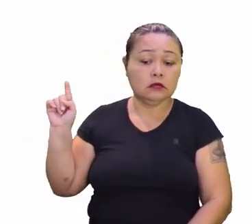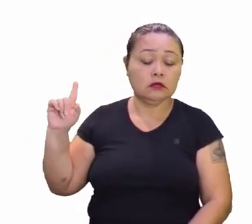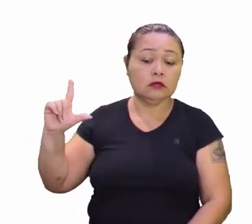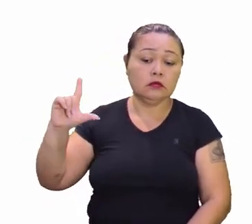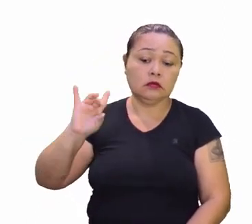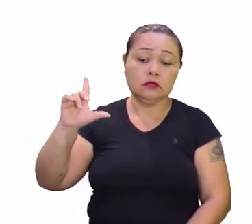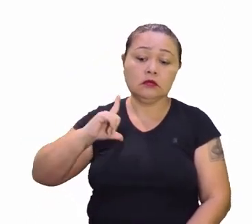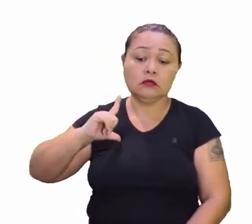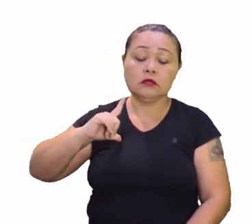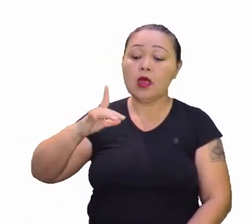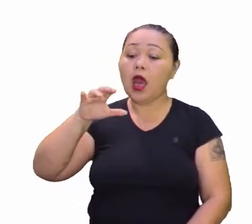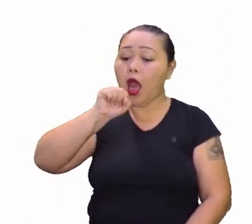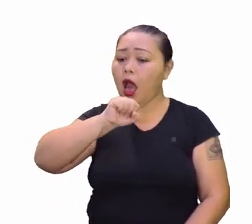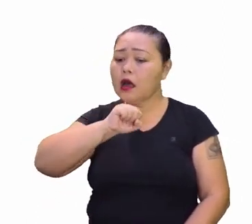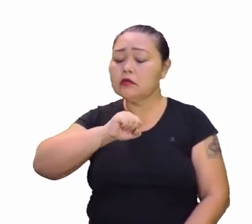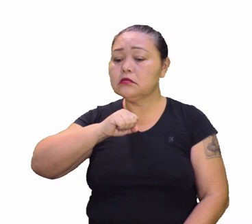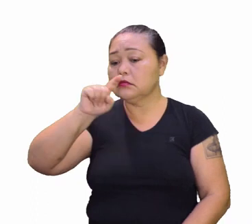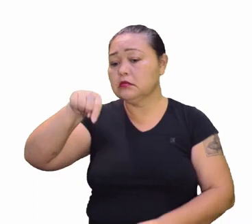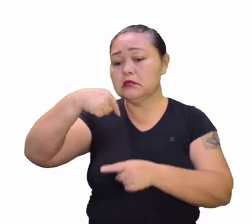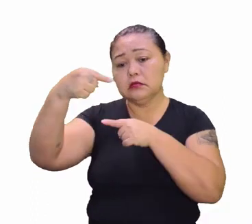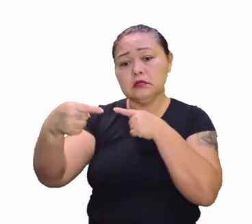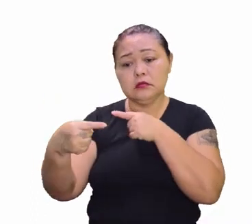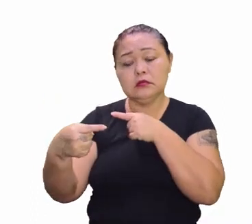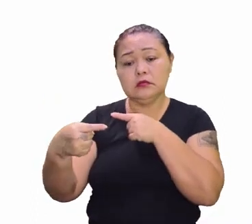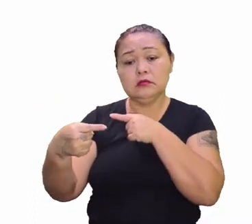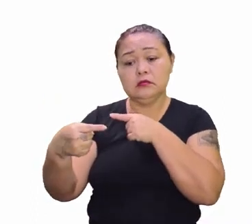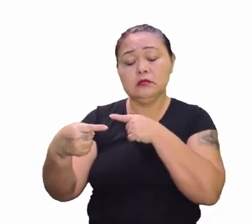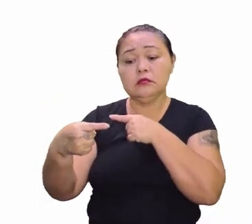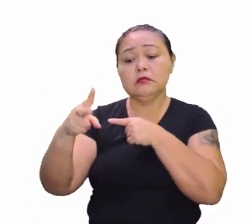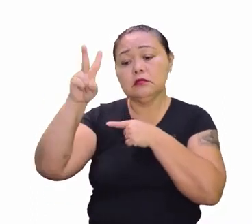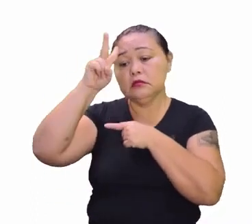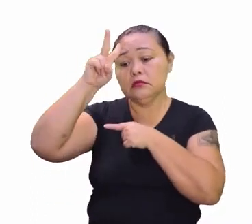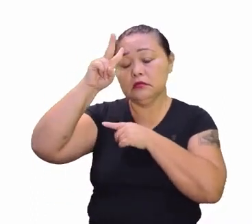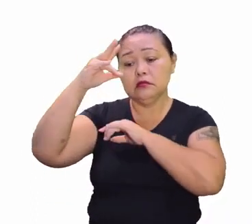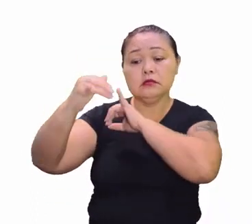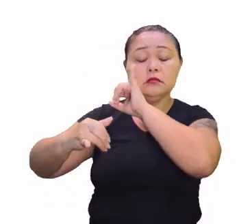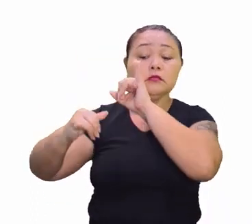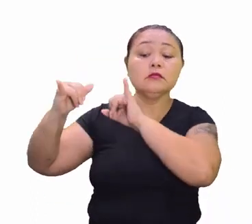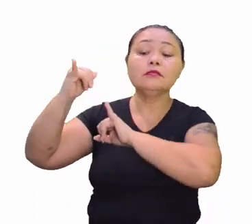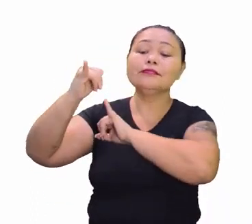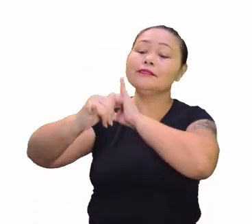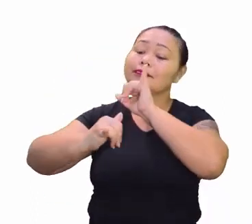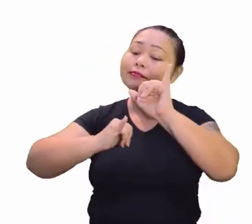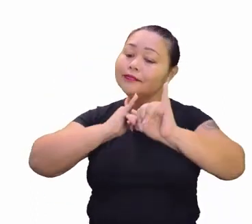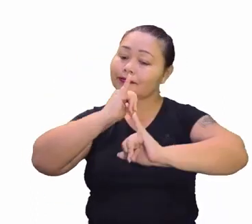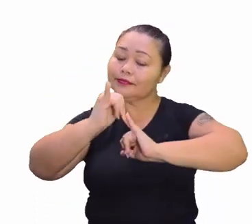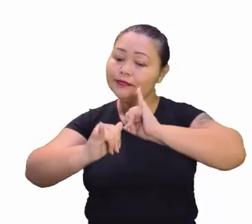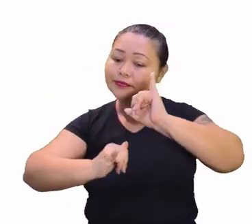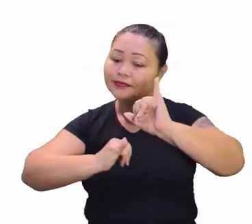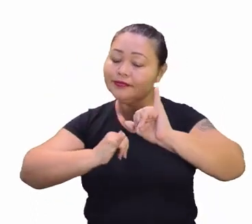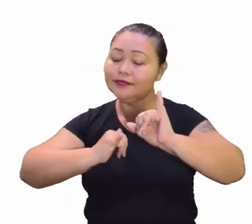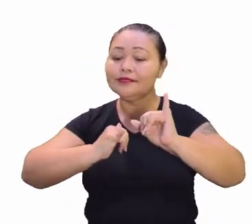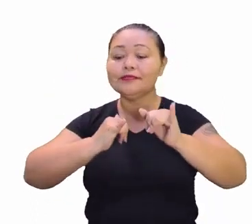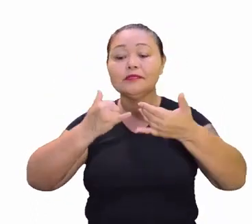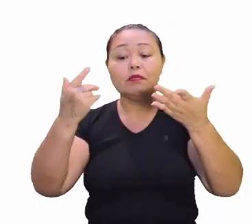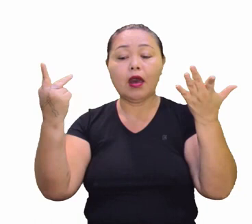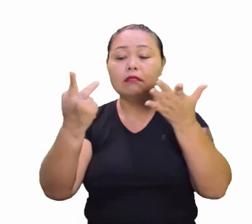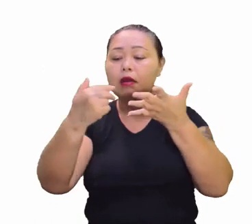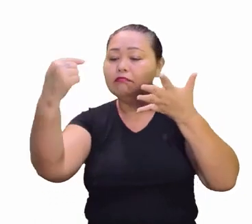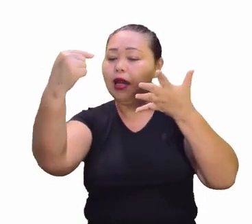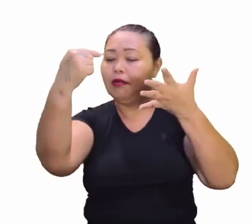caso a gente só dá uma pincelada e eles vão ver a história contada Exatamente. com mais